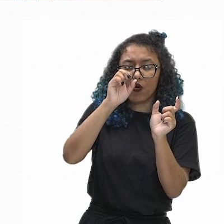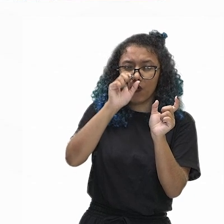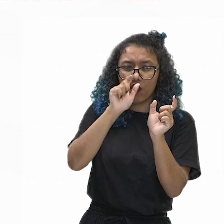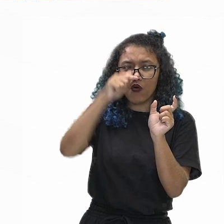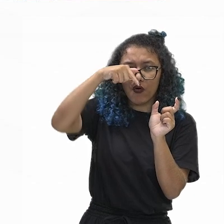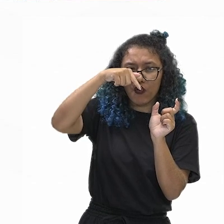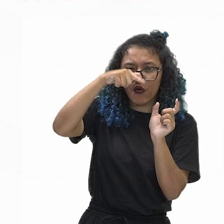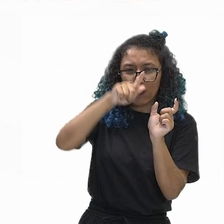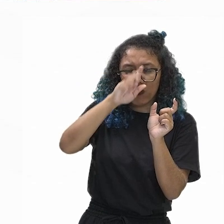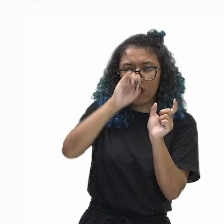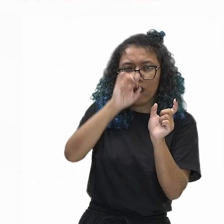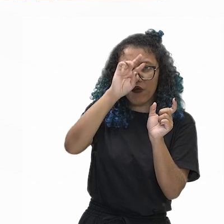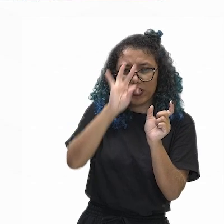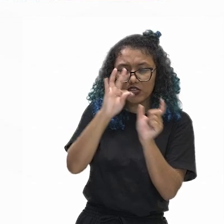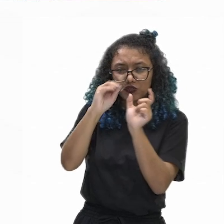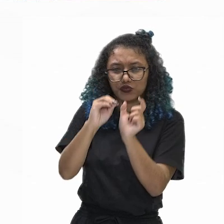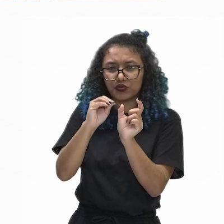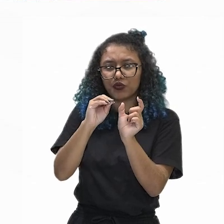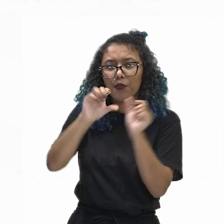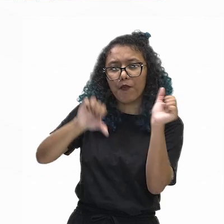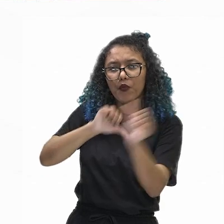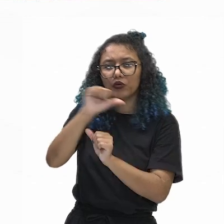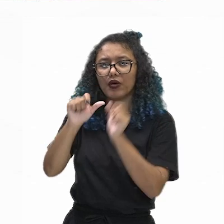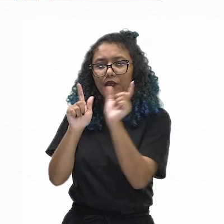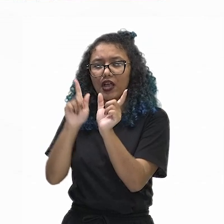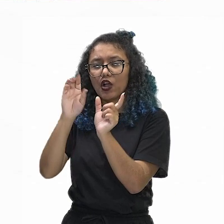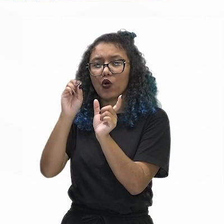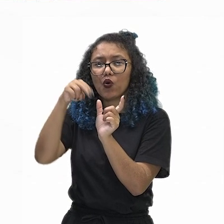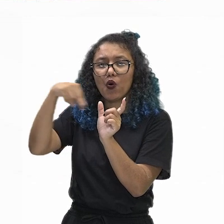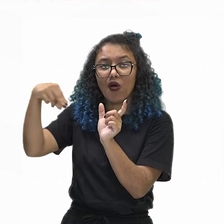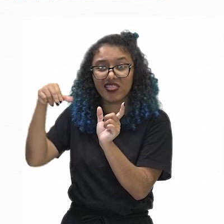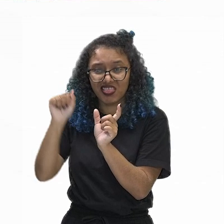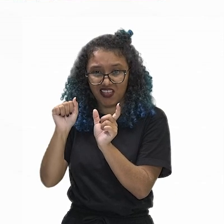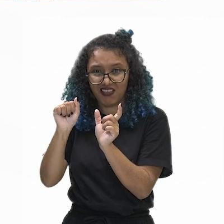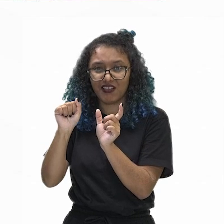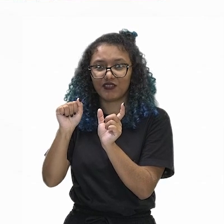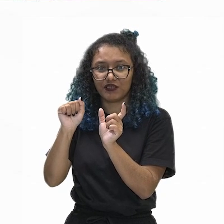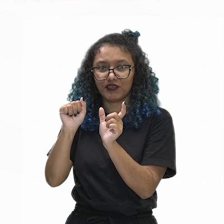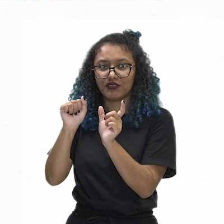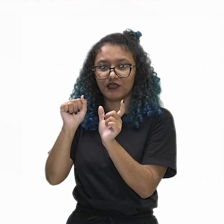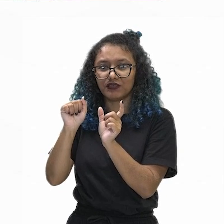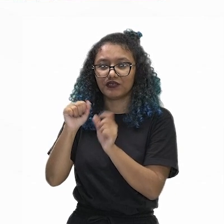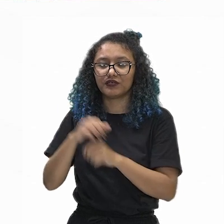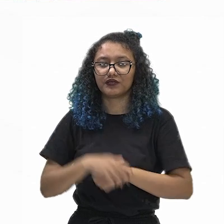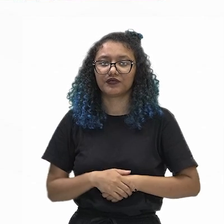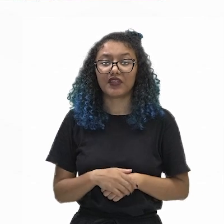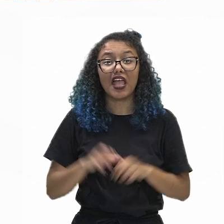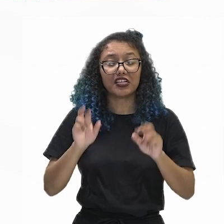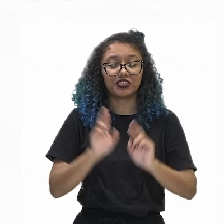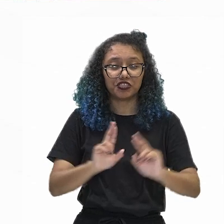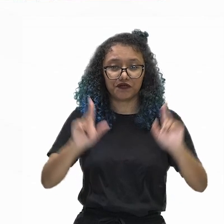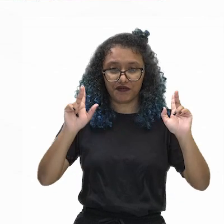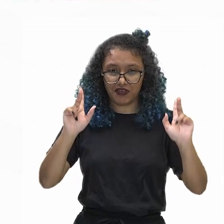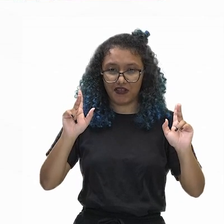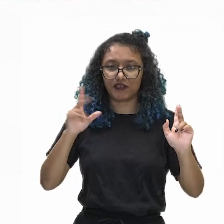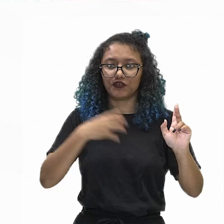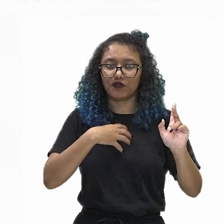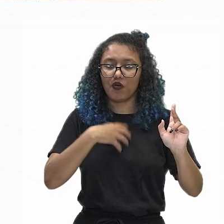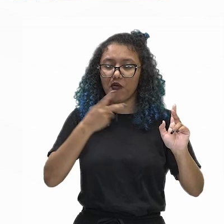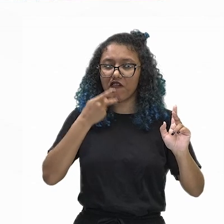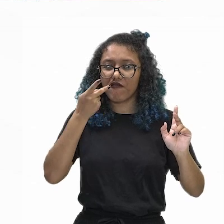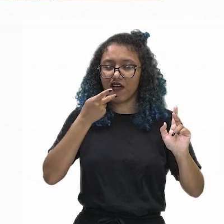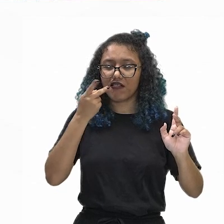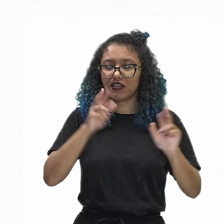nesse gonna. What are you gonna do this weekend? É um jeito diferente aí de